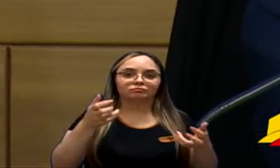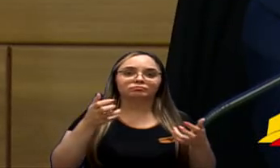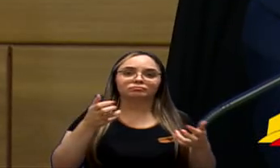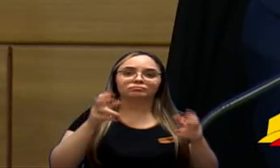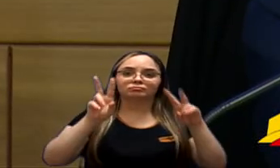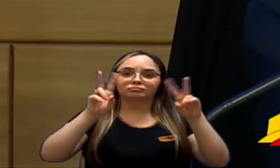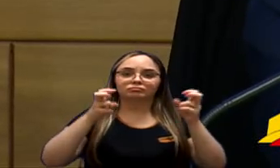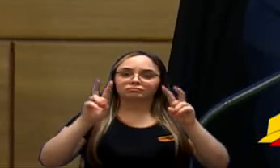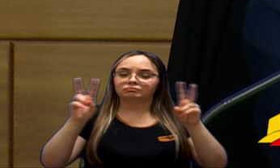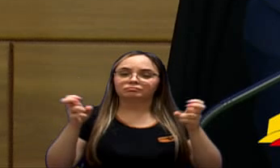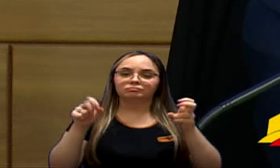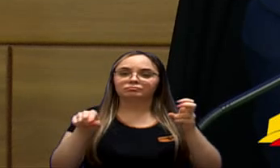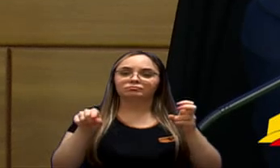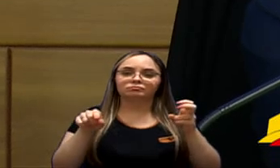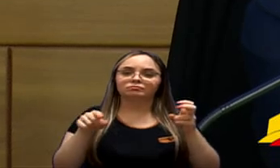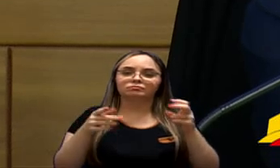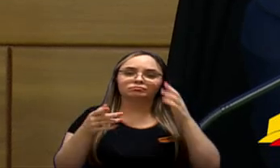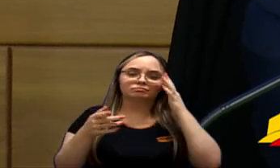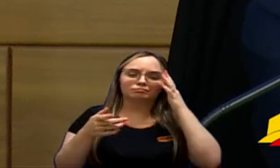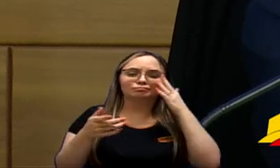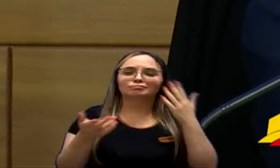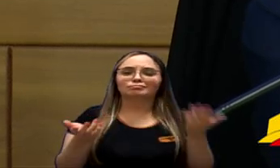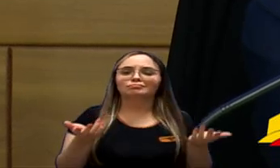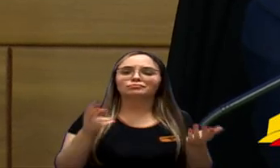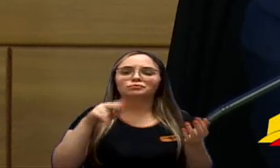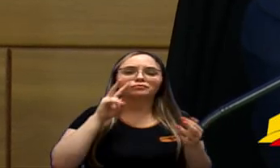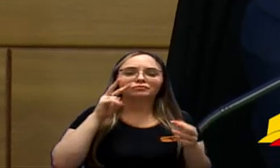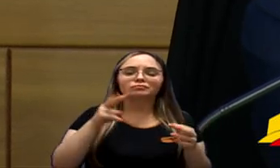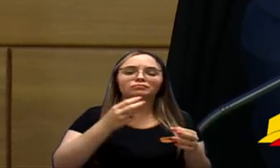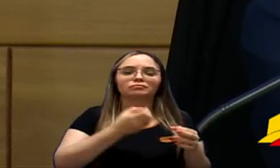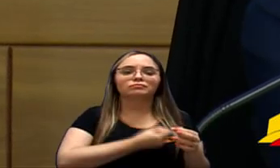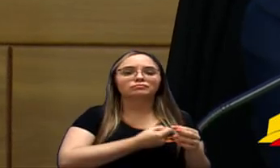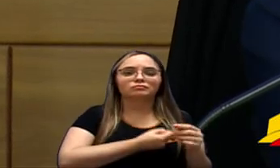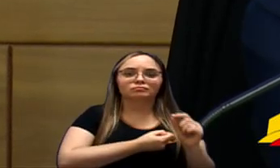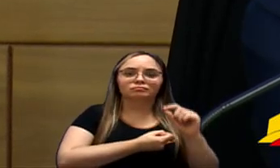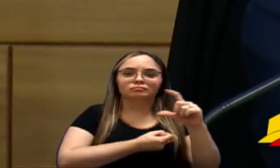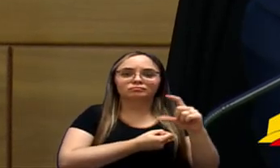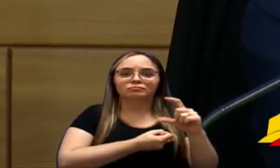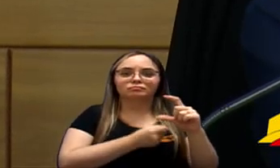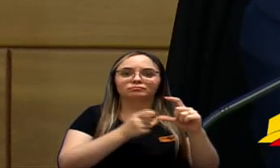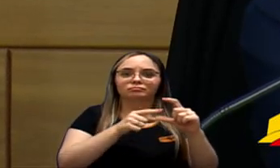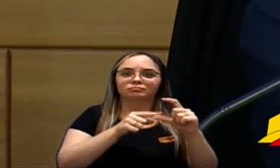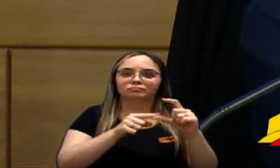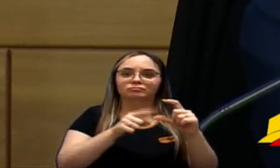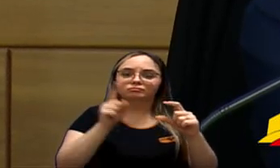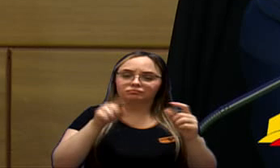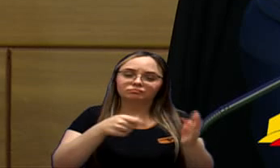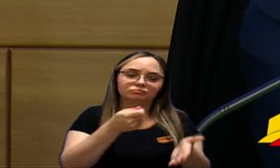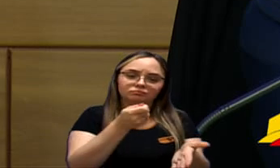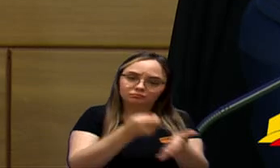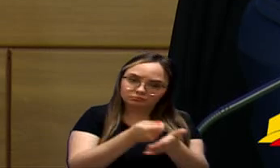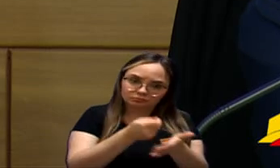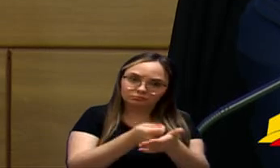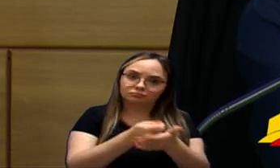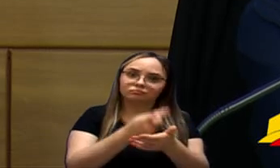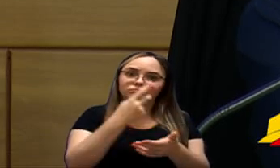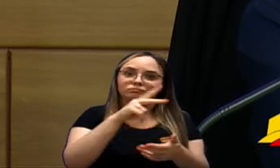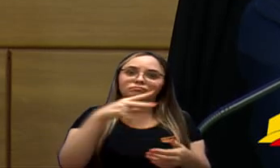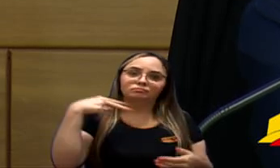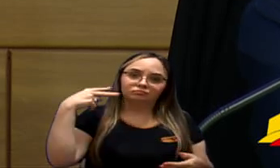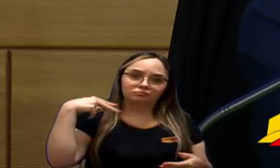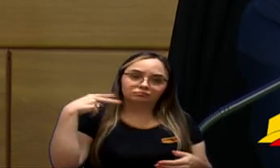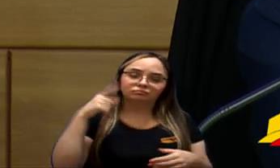trazer temas que não... Eu não vi em nenhum momento, vereador... que é uma das obrigações do cargo de